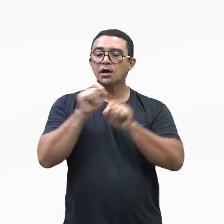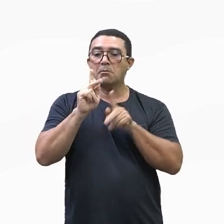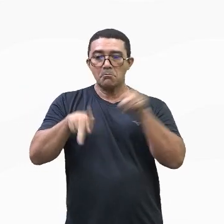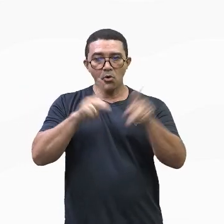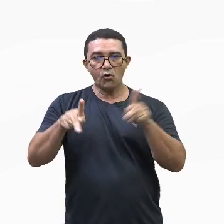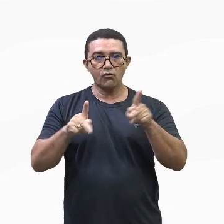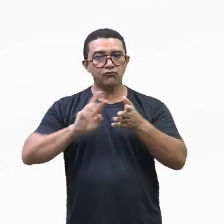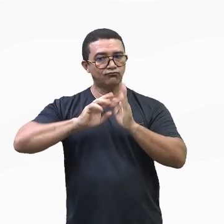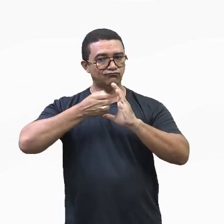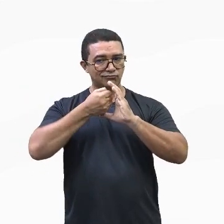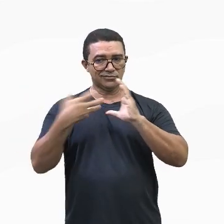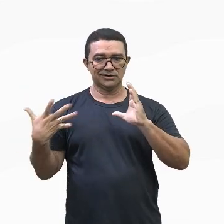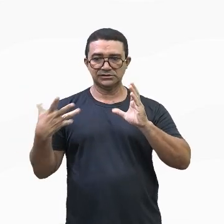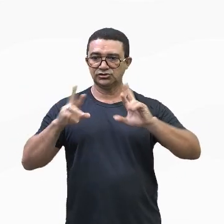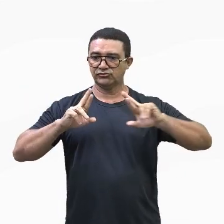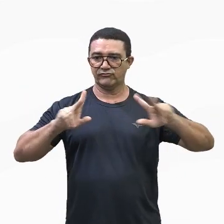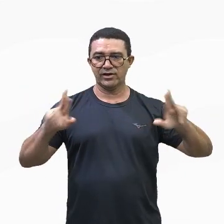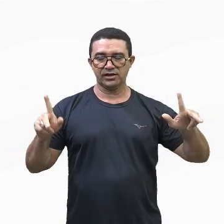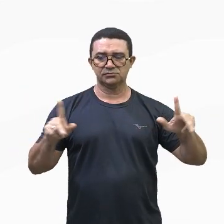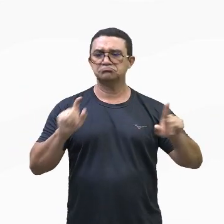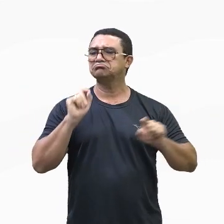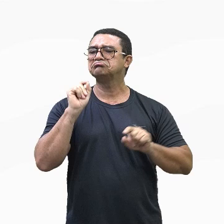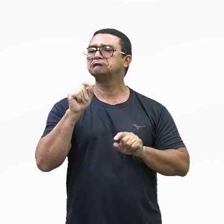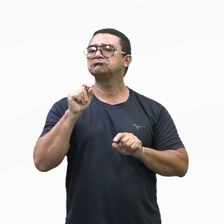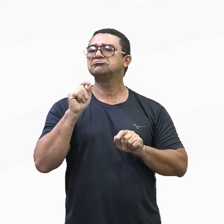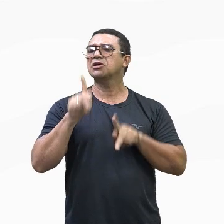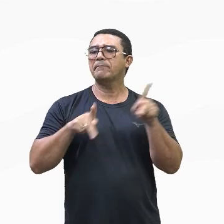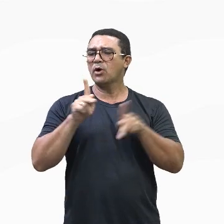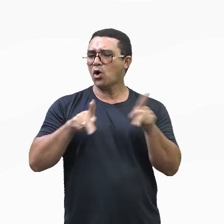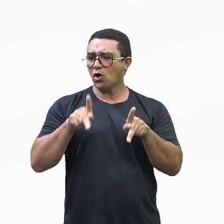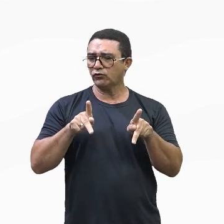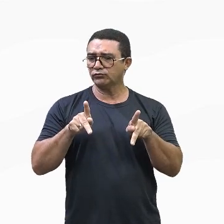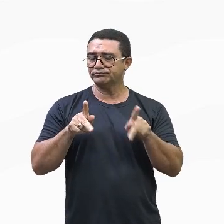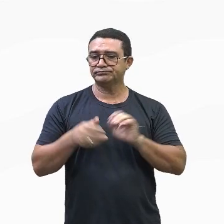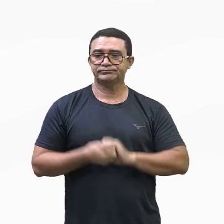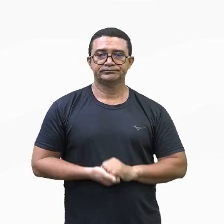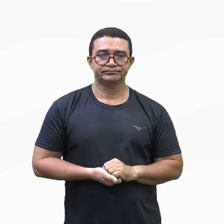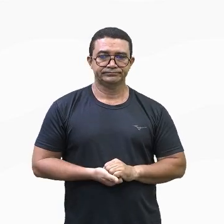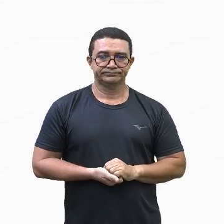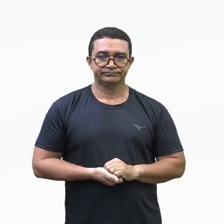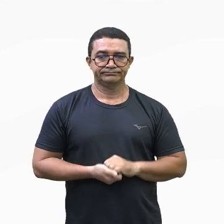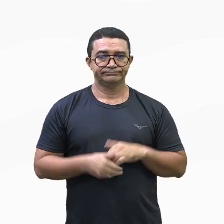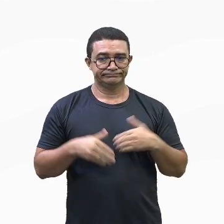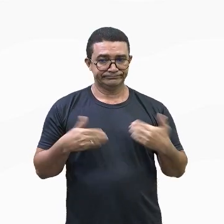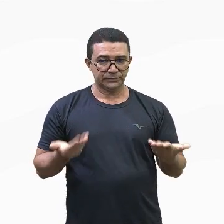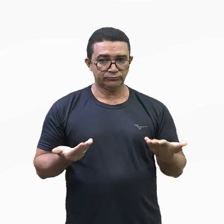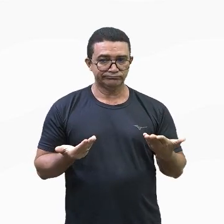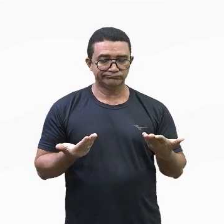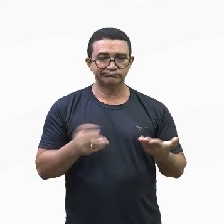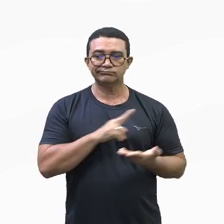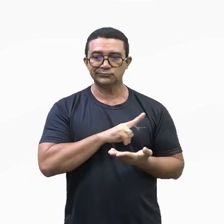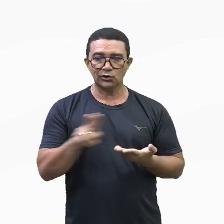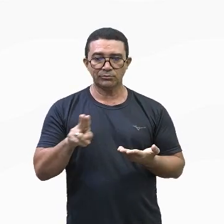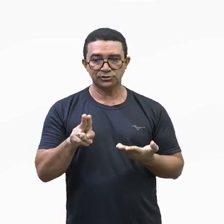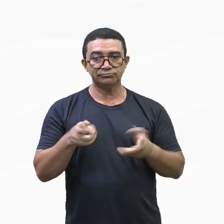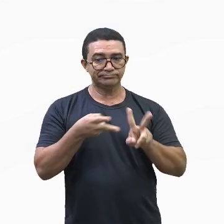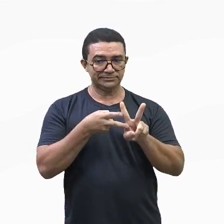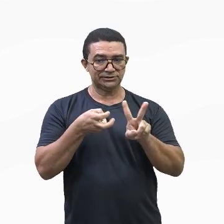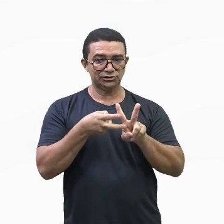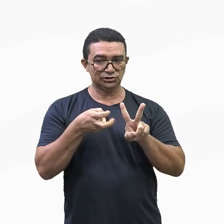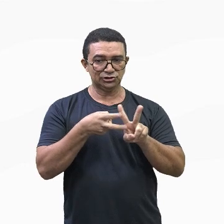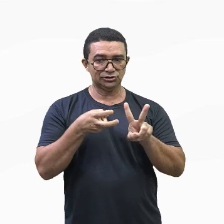bem distintas. Que povo era esse, né? Depois eles foram chamados de